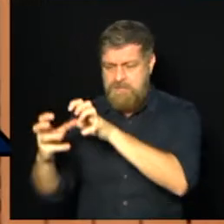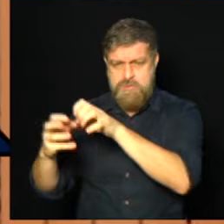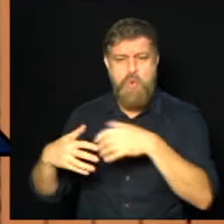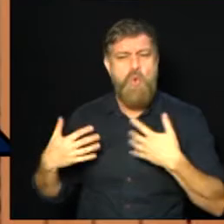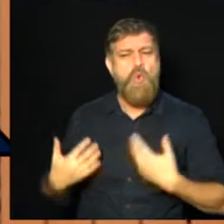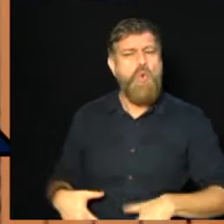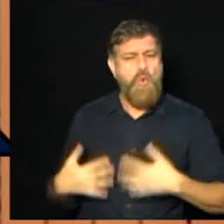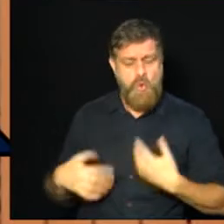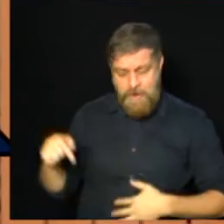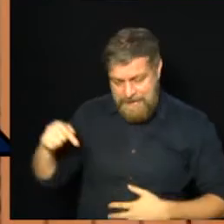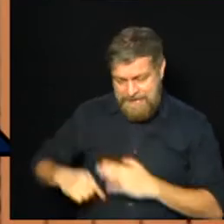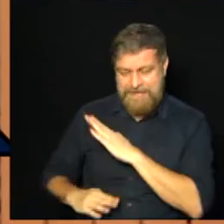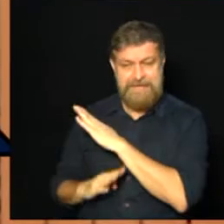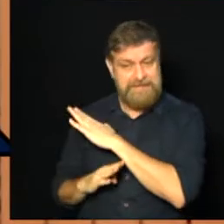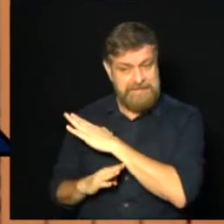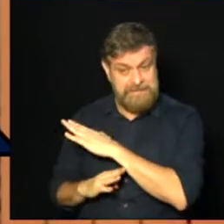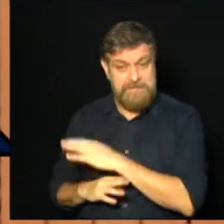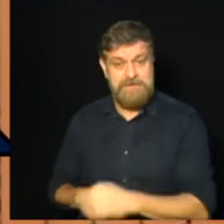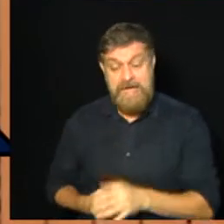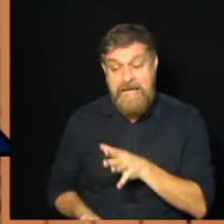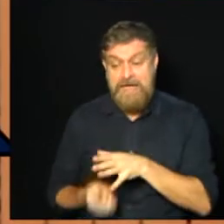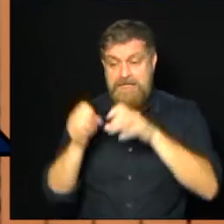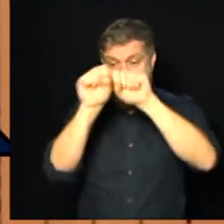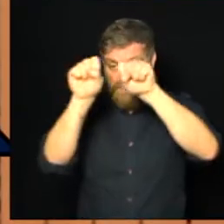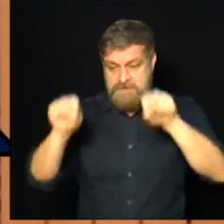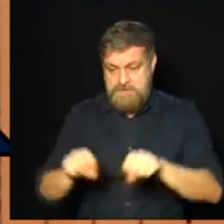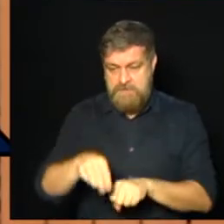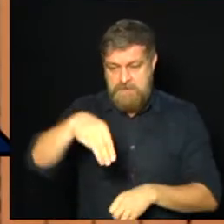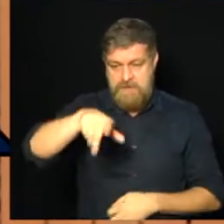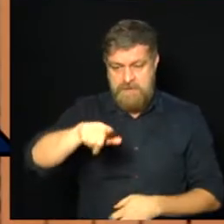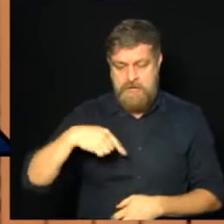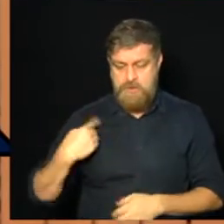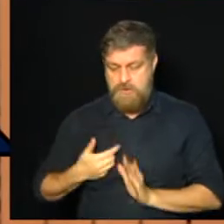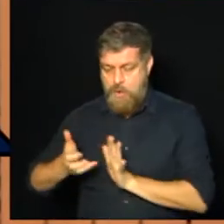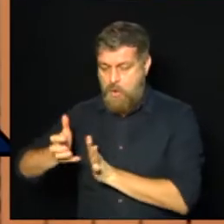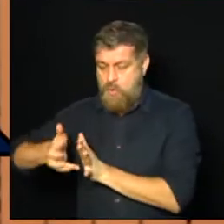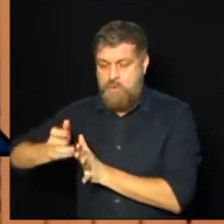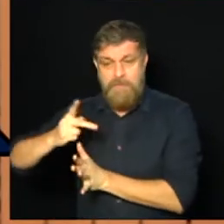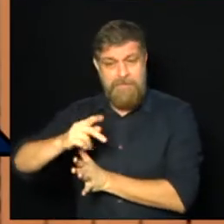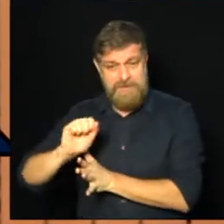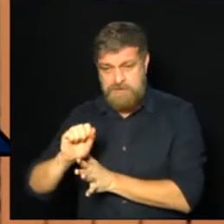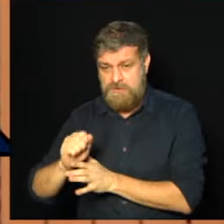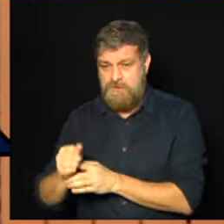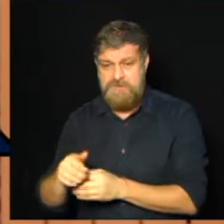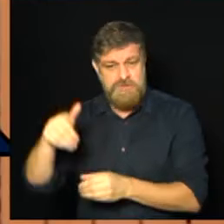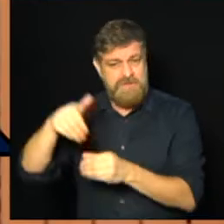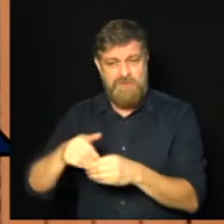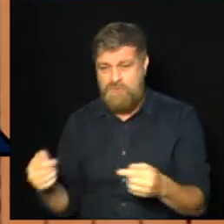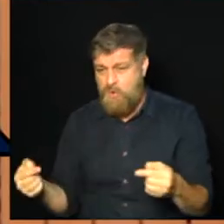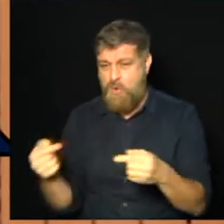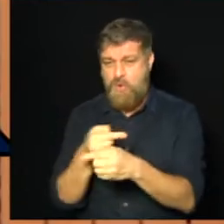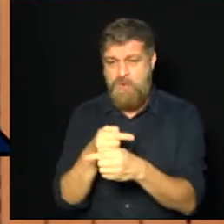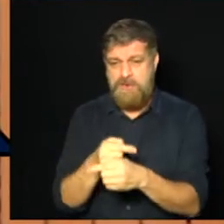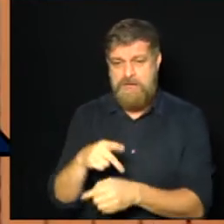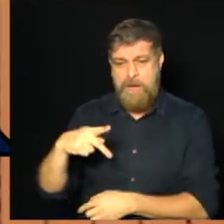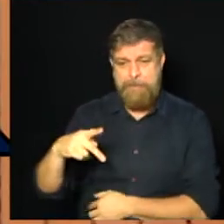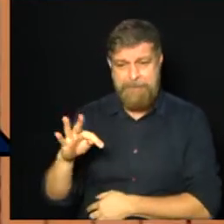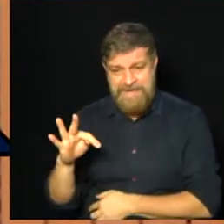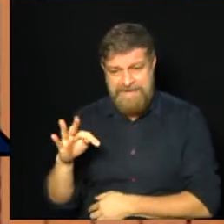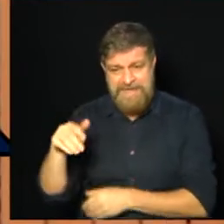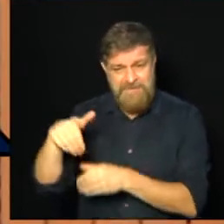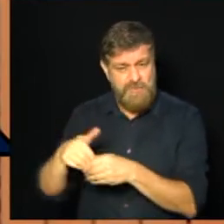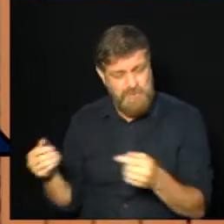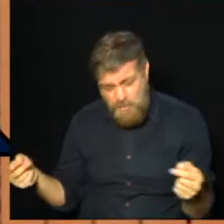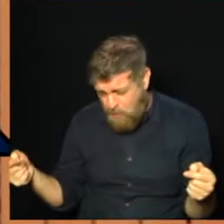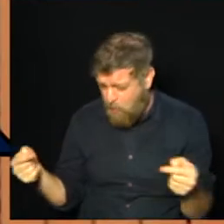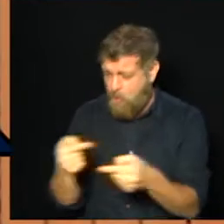intensamente. Na ocasião, eu, como o PSOL, né, votou contra, o PT votou contra, enfim,